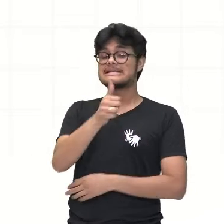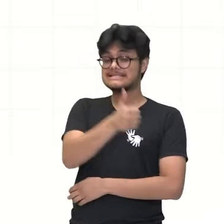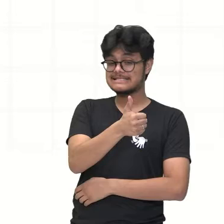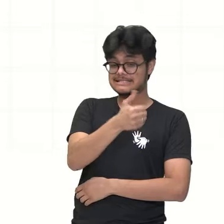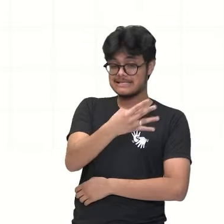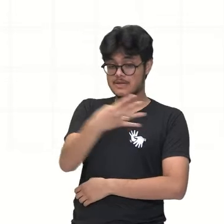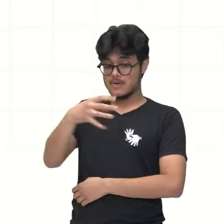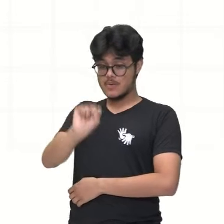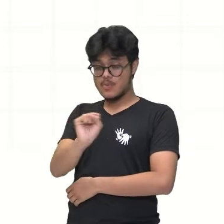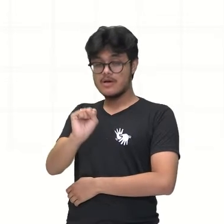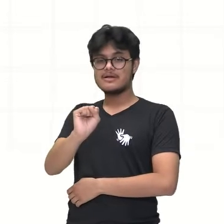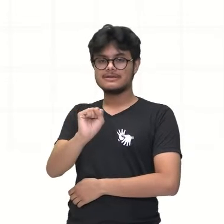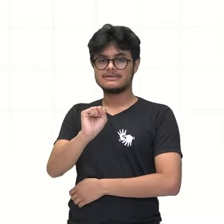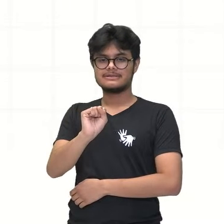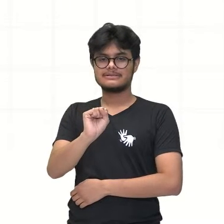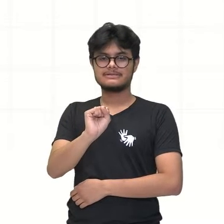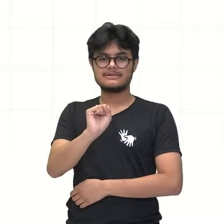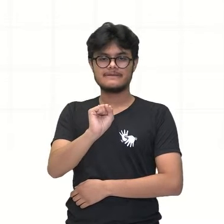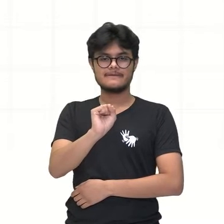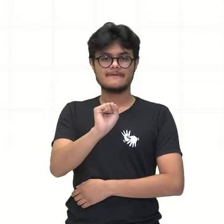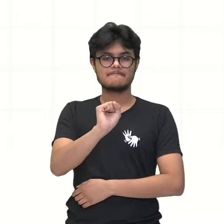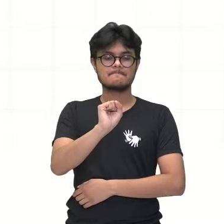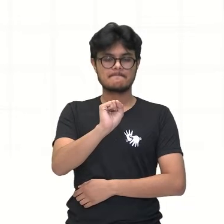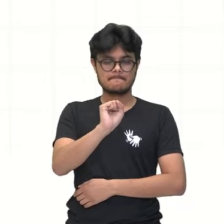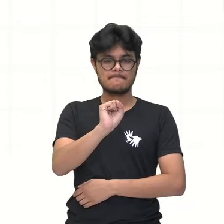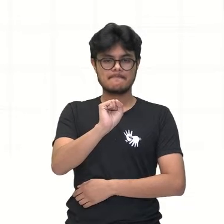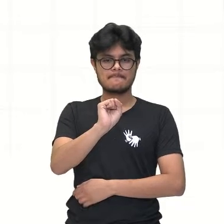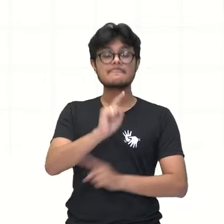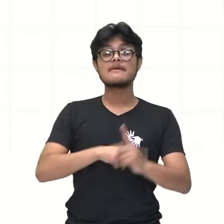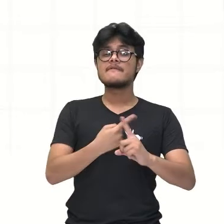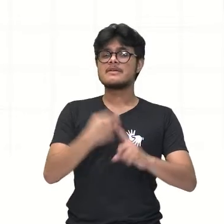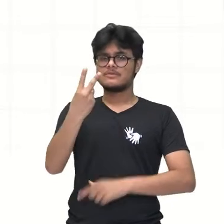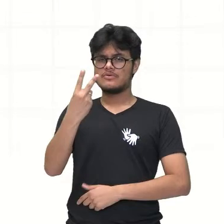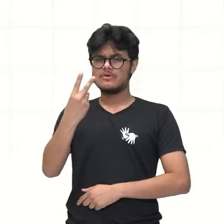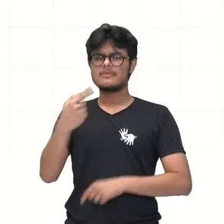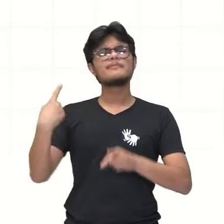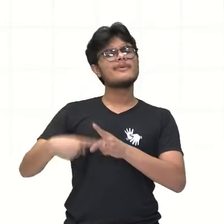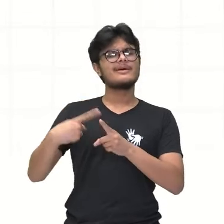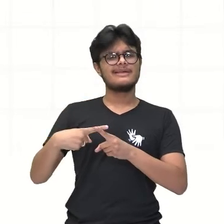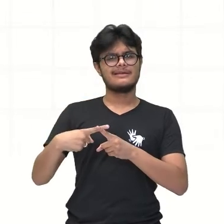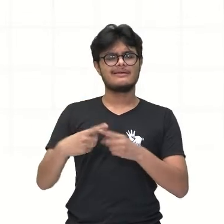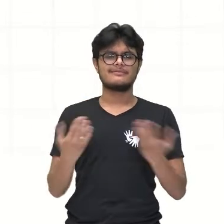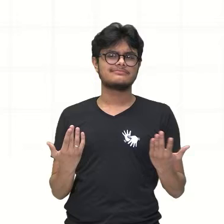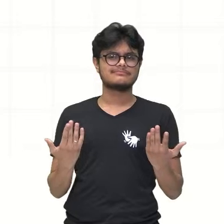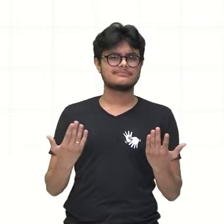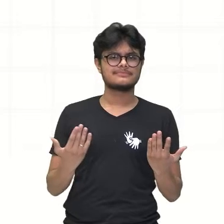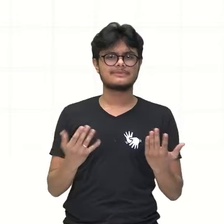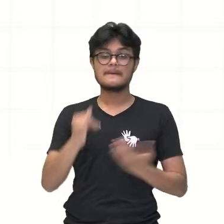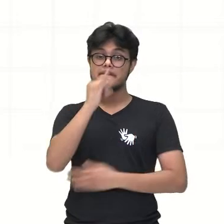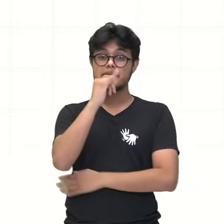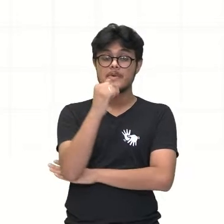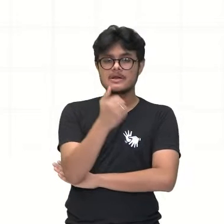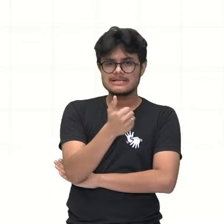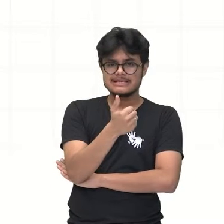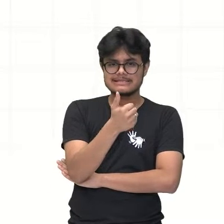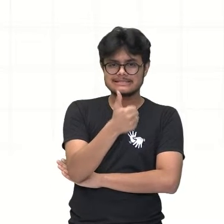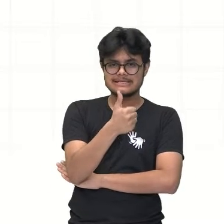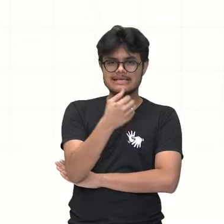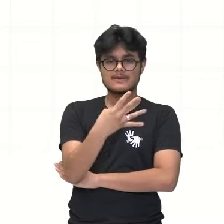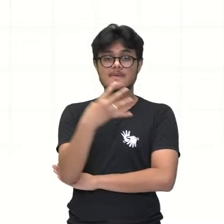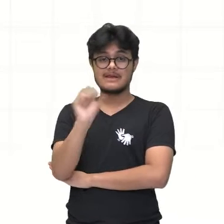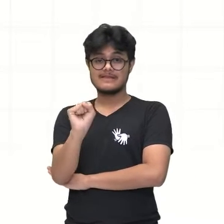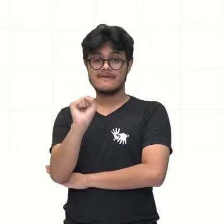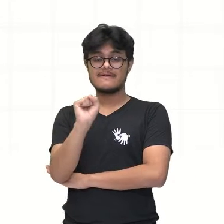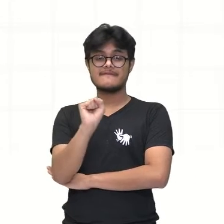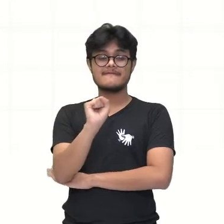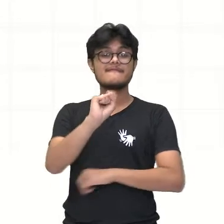148 vezes 2, né? Porque a hora 2, né, foi